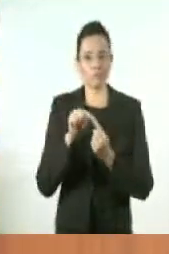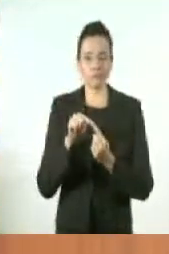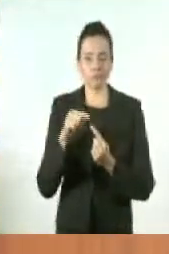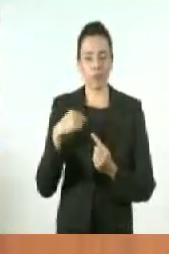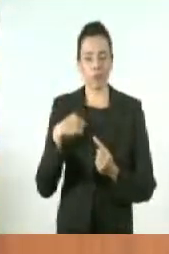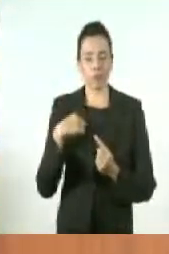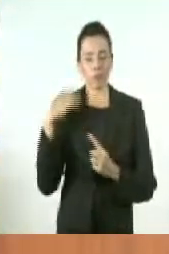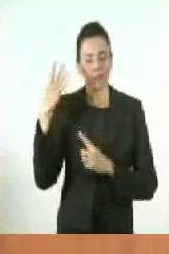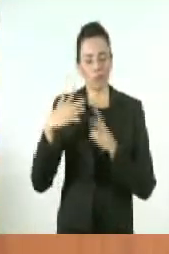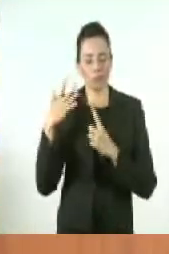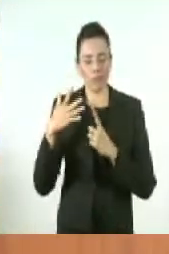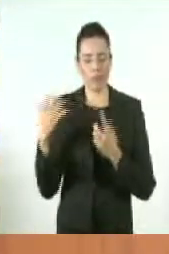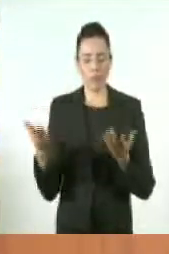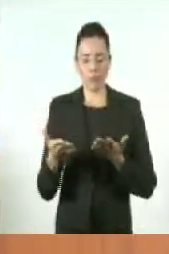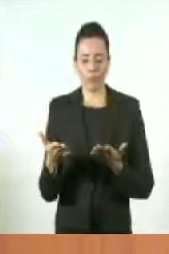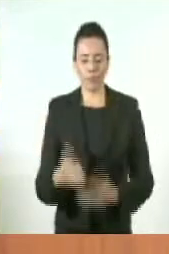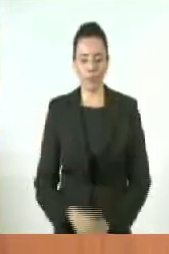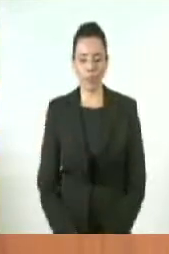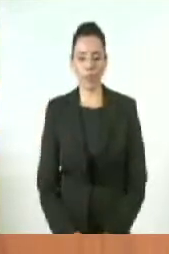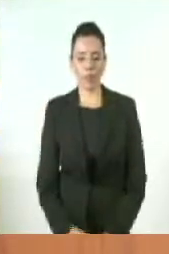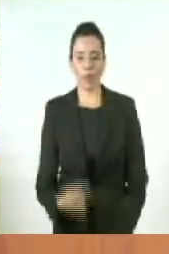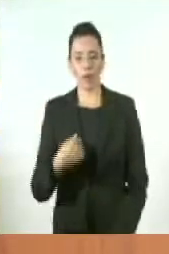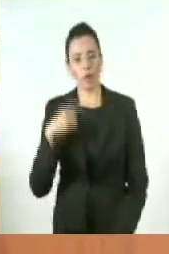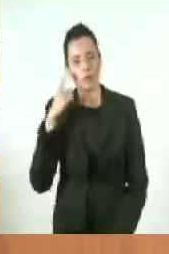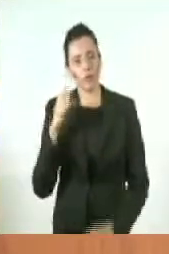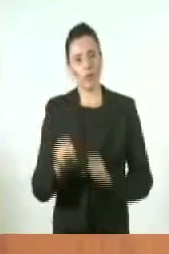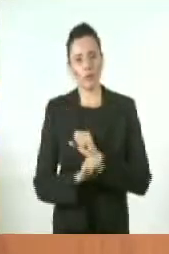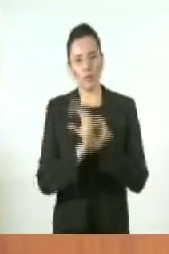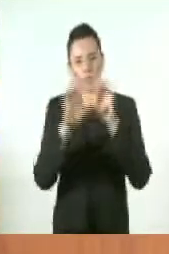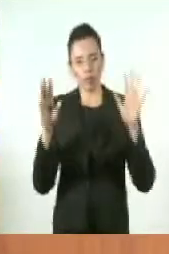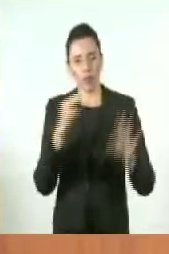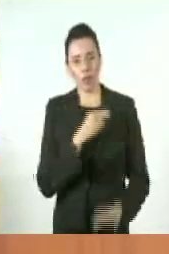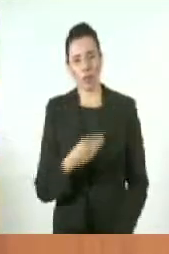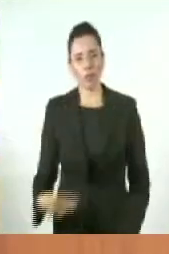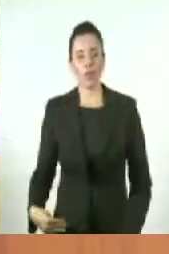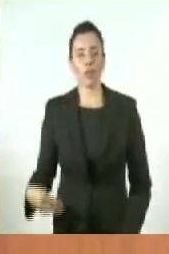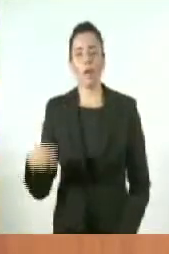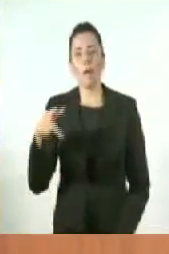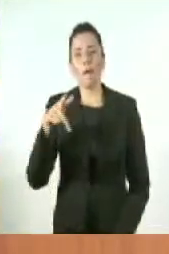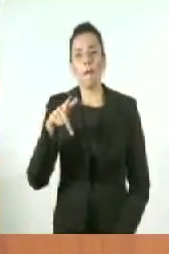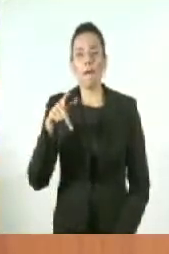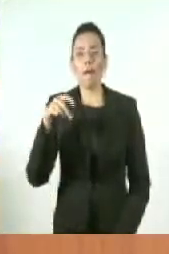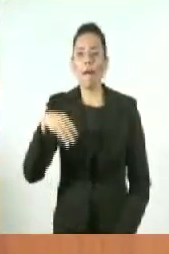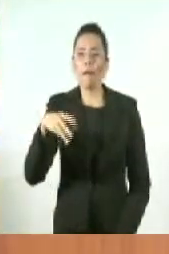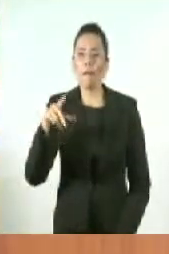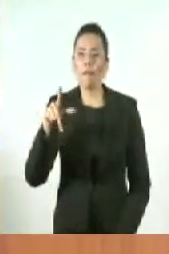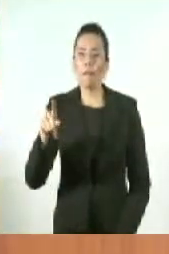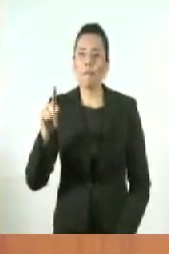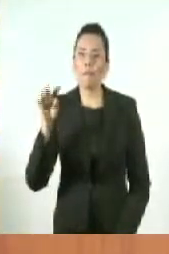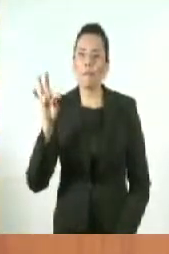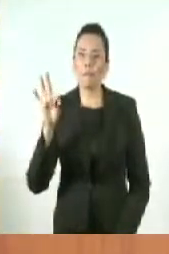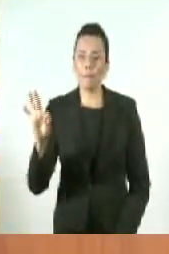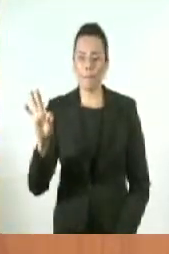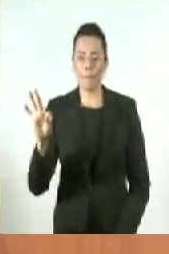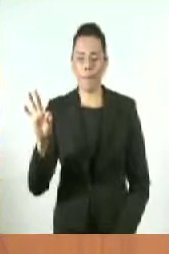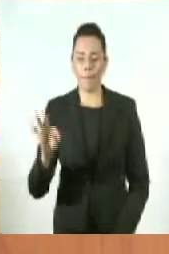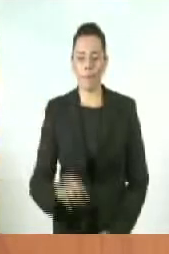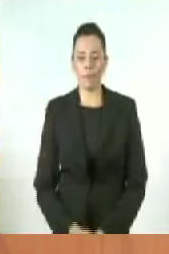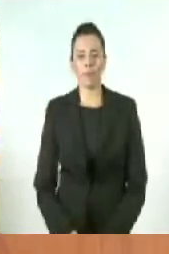para todo mundo dessa decisão do Ministério Público do Trabalho. Isso aí ninguém vai falar. Está claro, está,